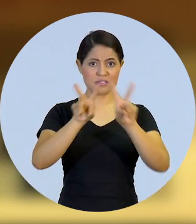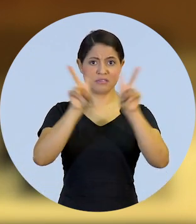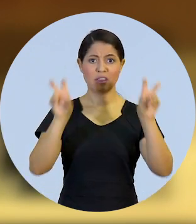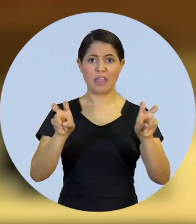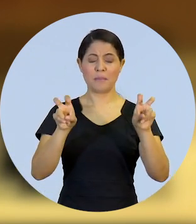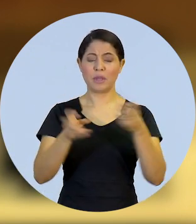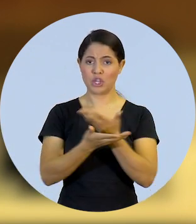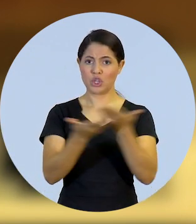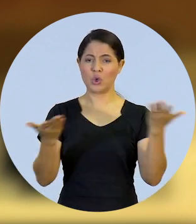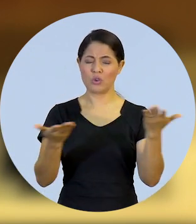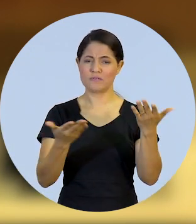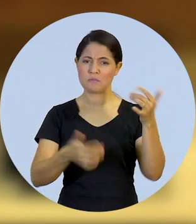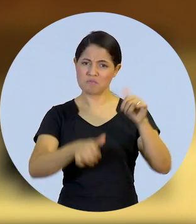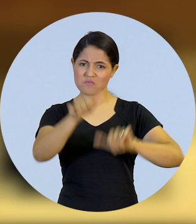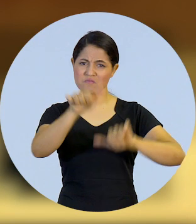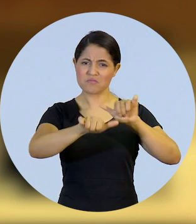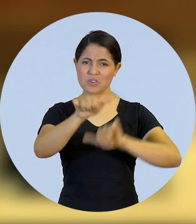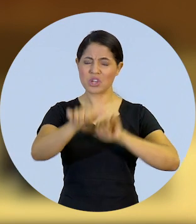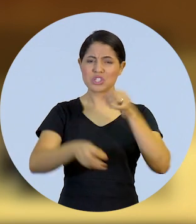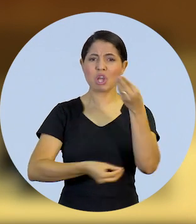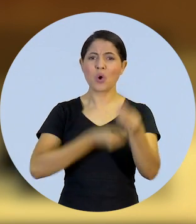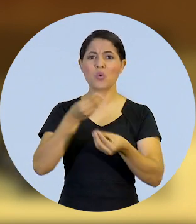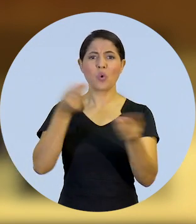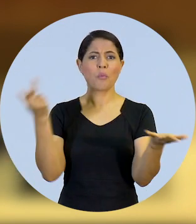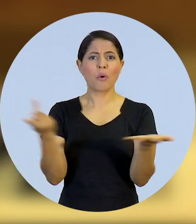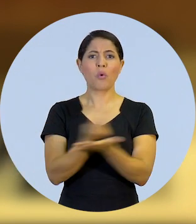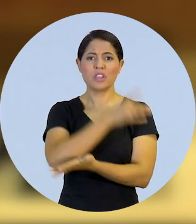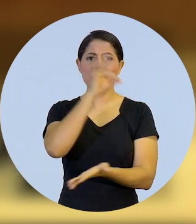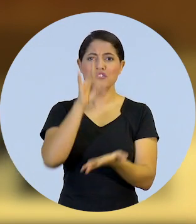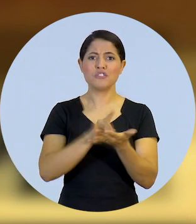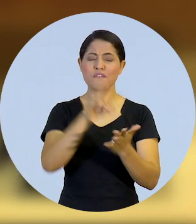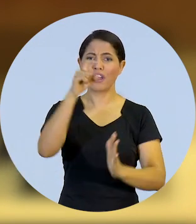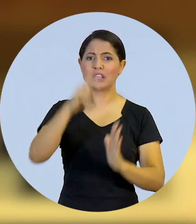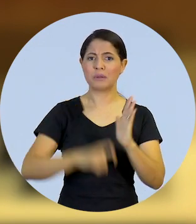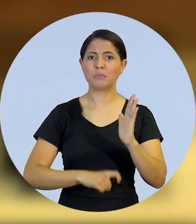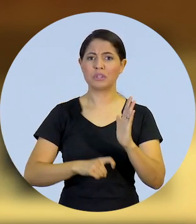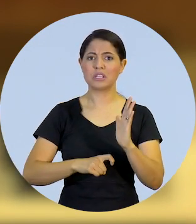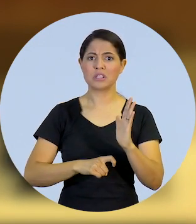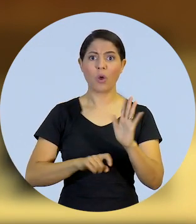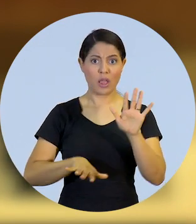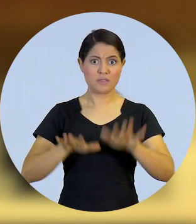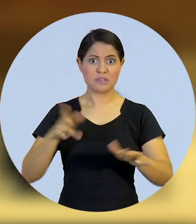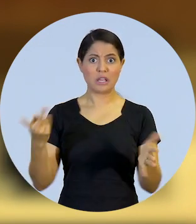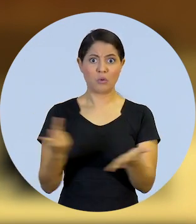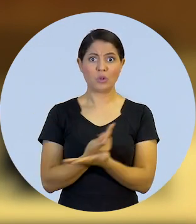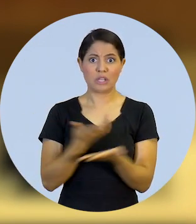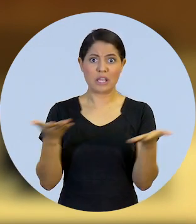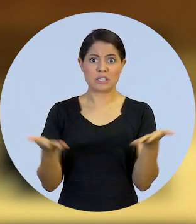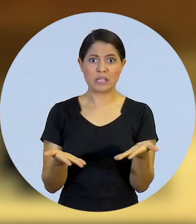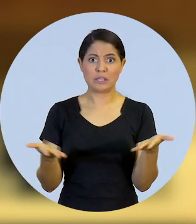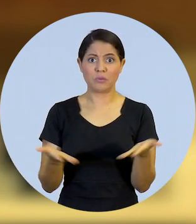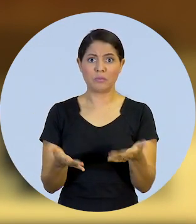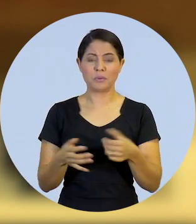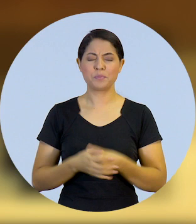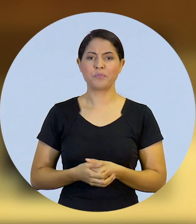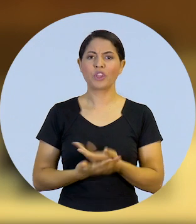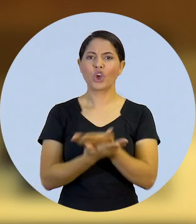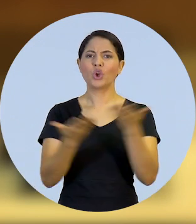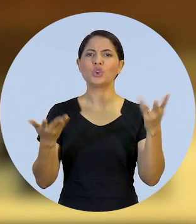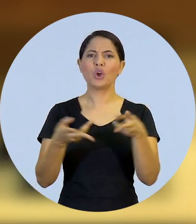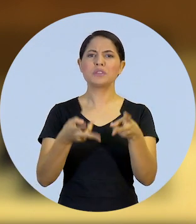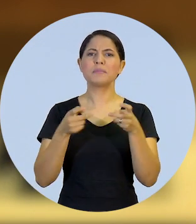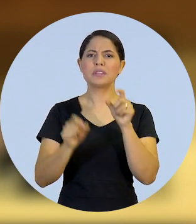E nesse aspecto específico, quando a gente verifica a realidade dessa tributação que vem, né, ocorrendo